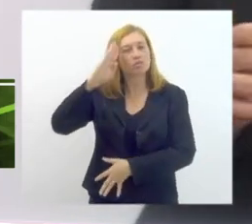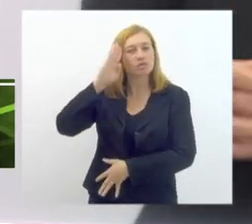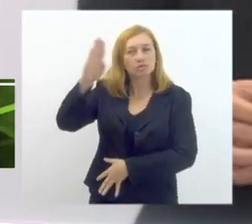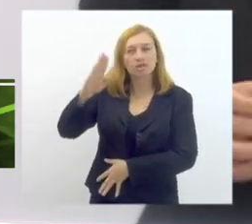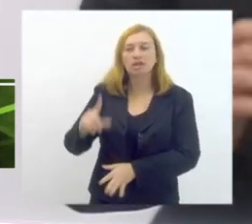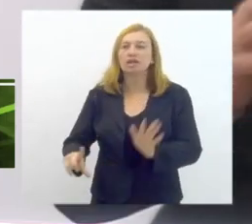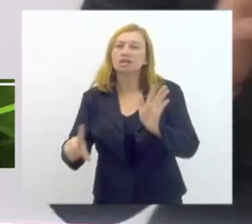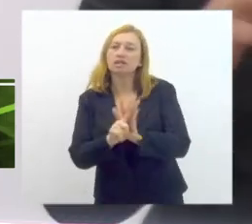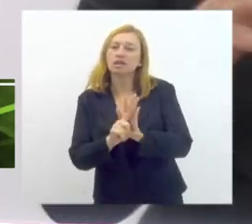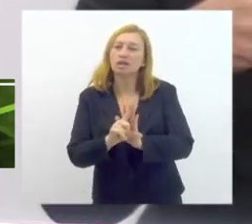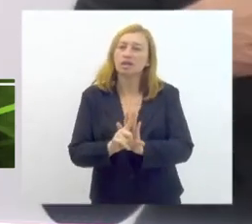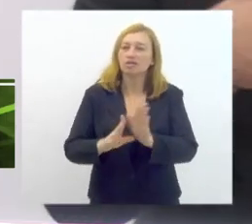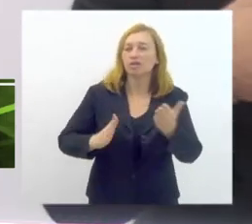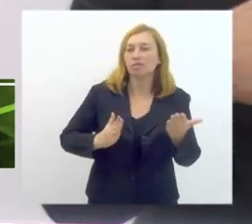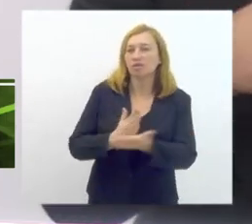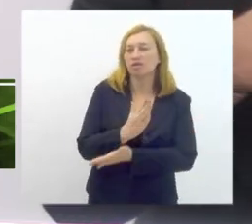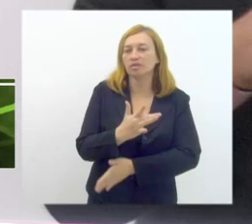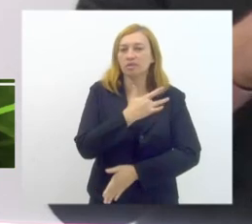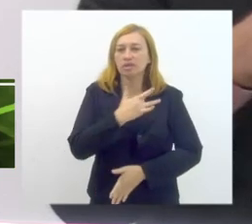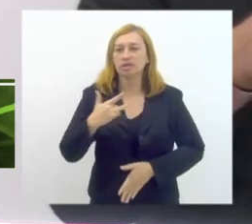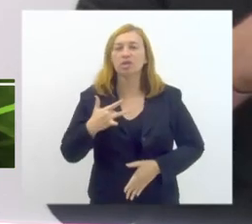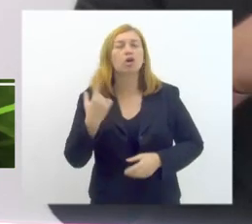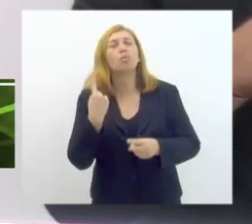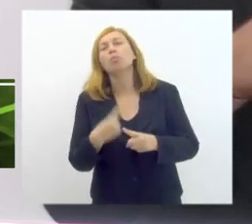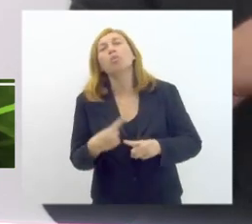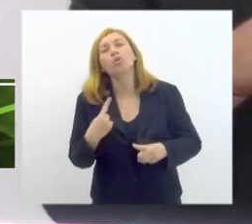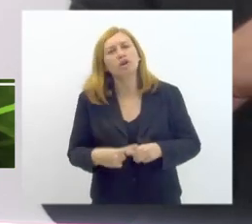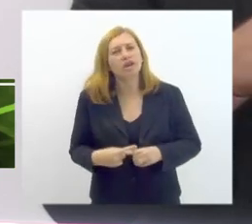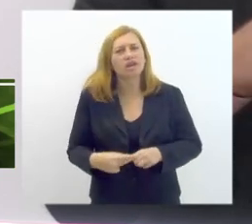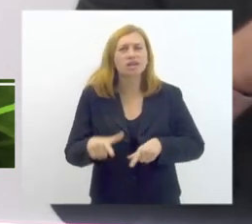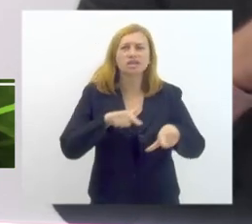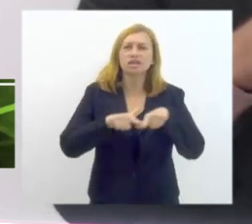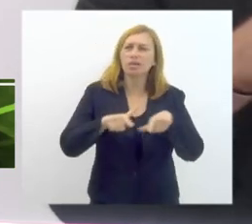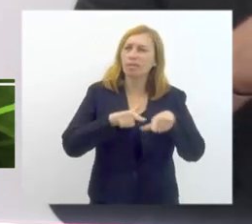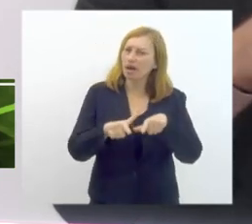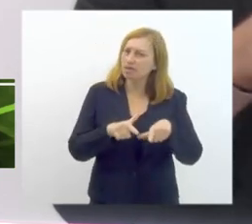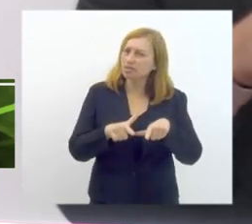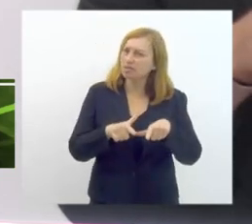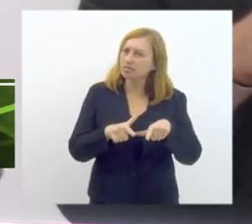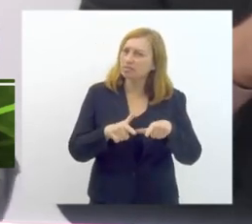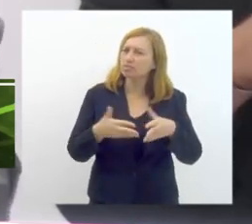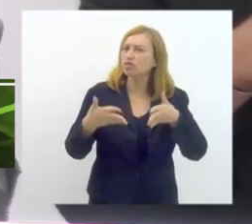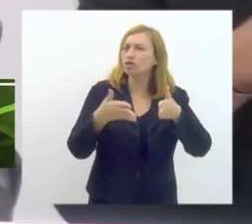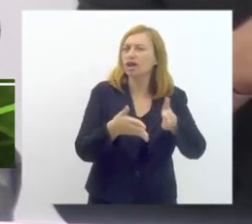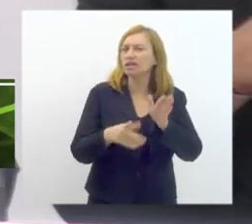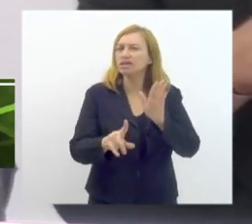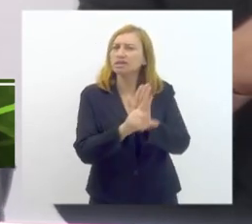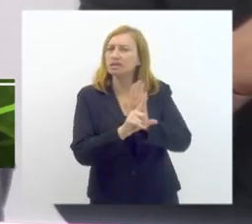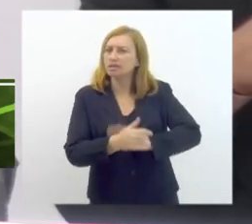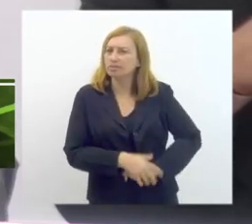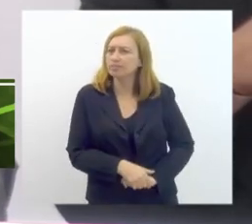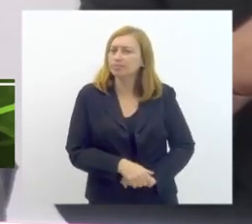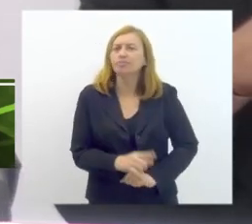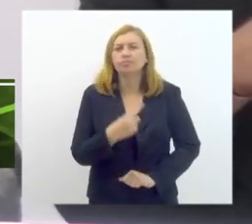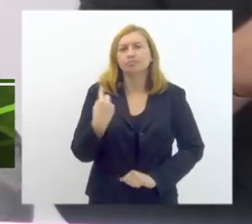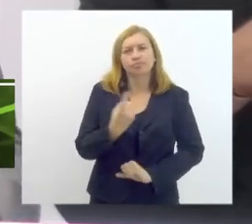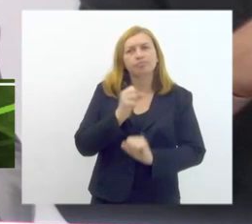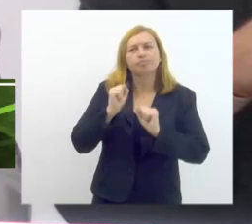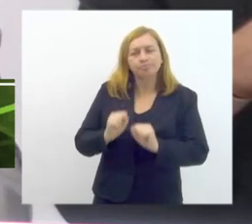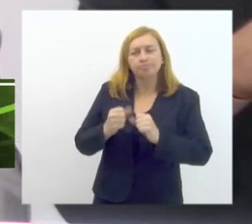foi aprovada para a saúde. E por que desse trabalho em cima dessa lei? É para que a gente pudesse